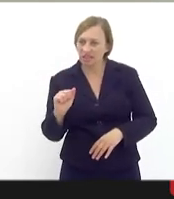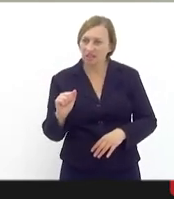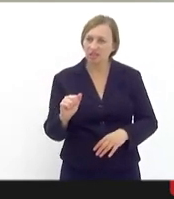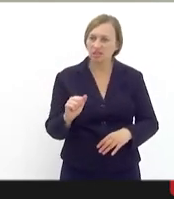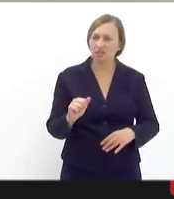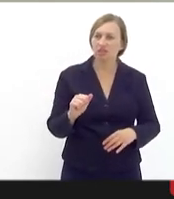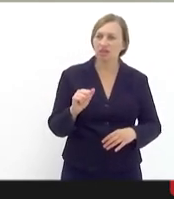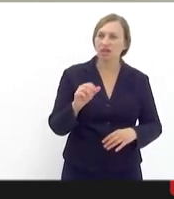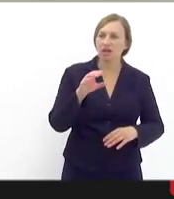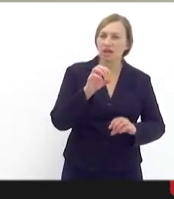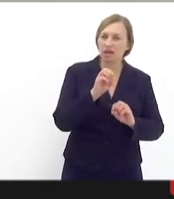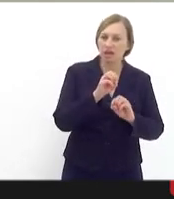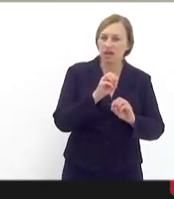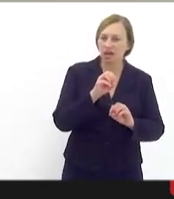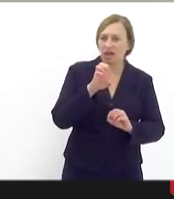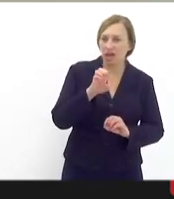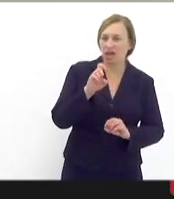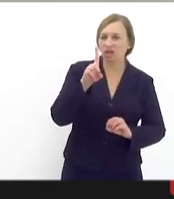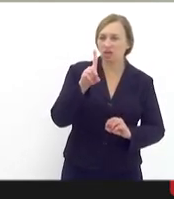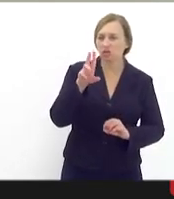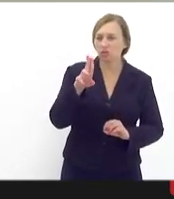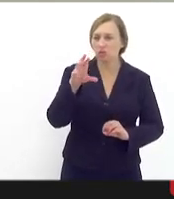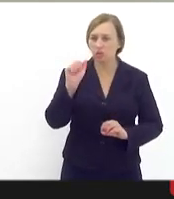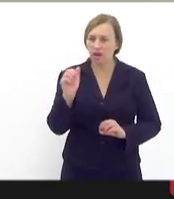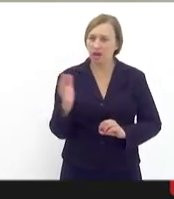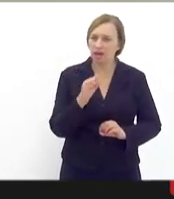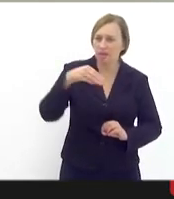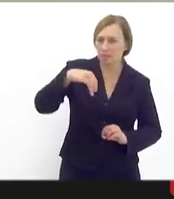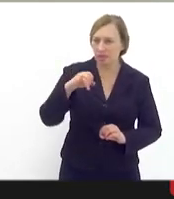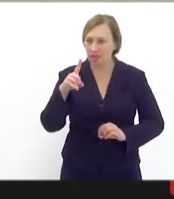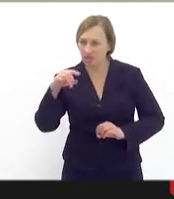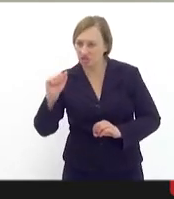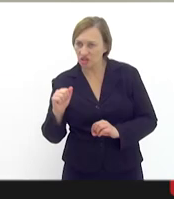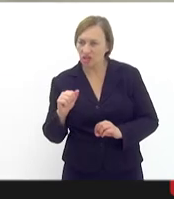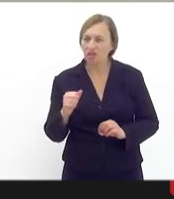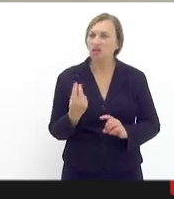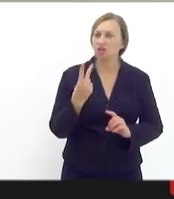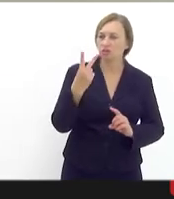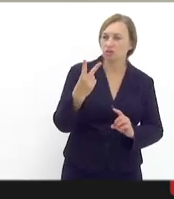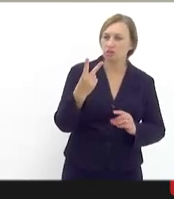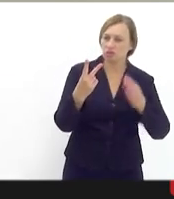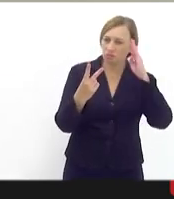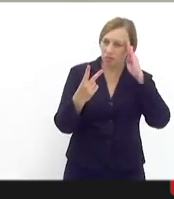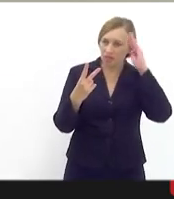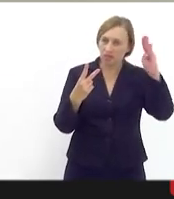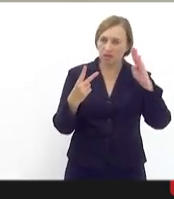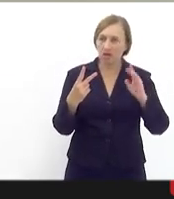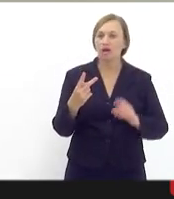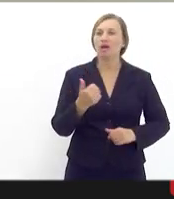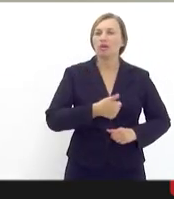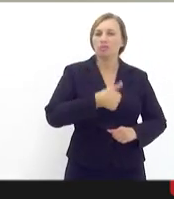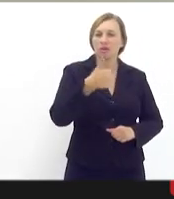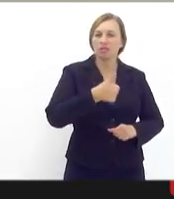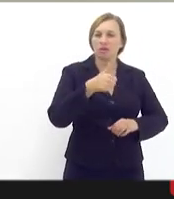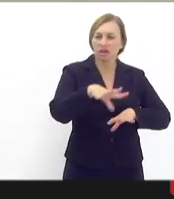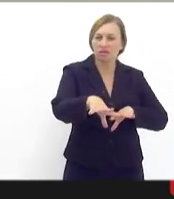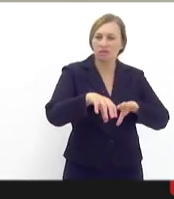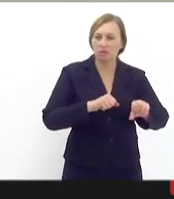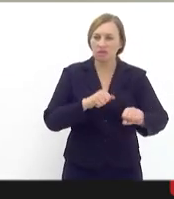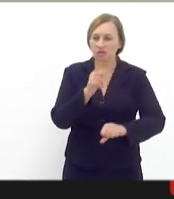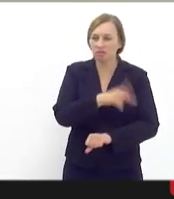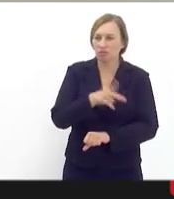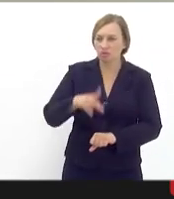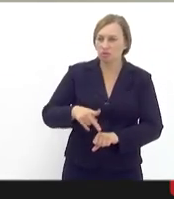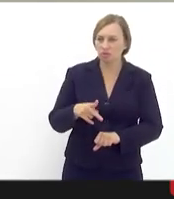chamado EducaMídia. É um projeto que tem dois pilares principais. O primeiro pilar é a formação de professores. A gente